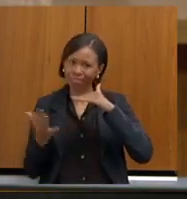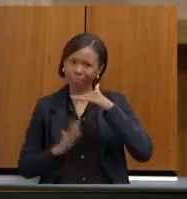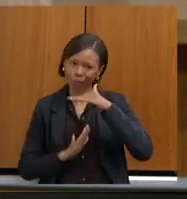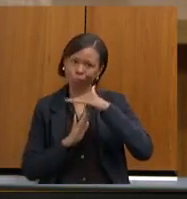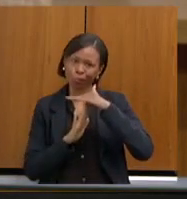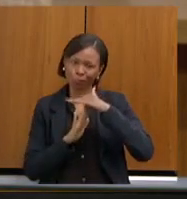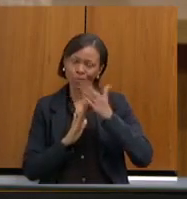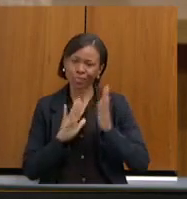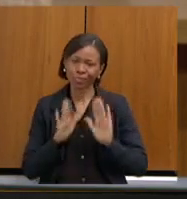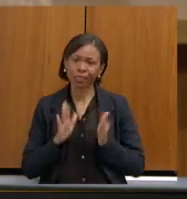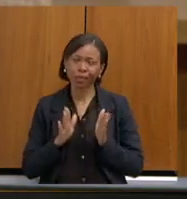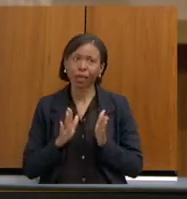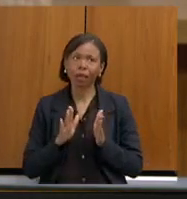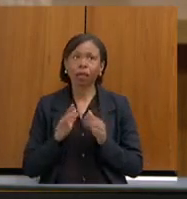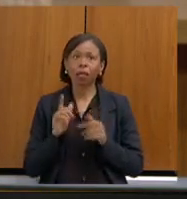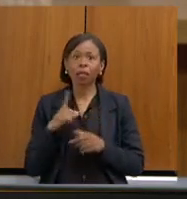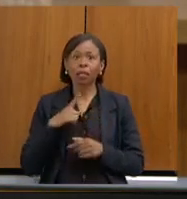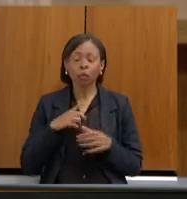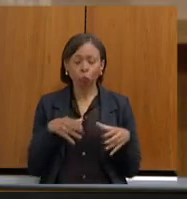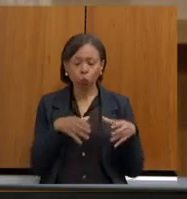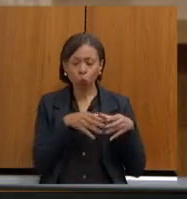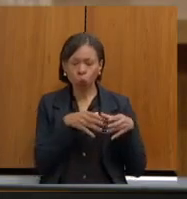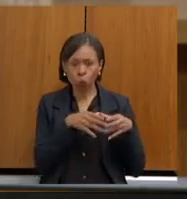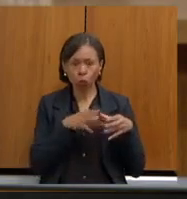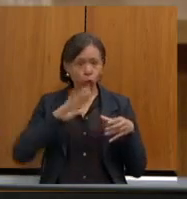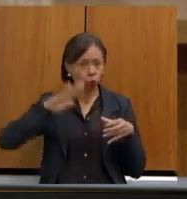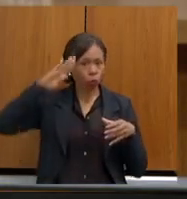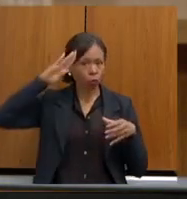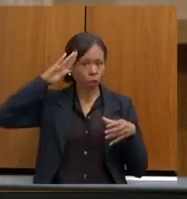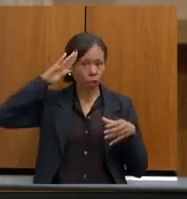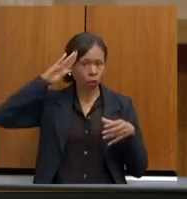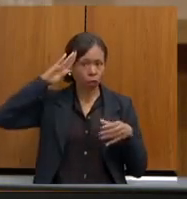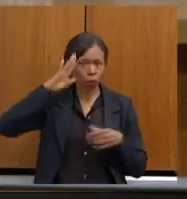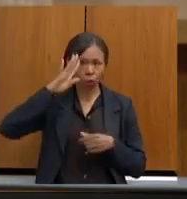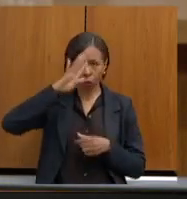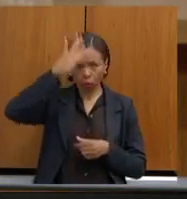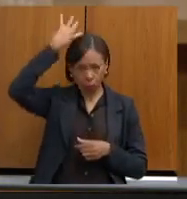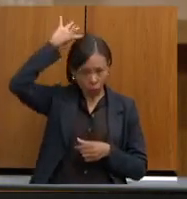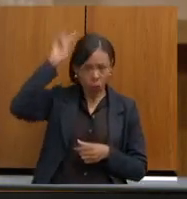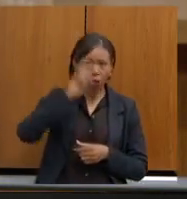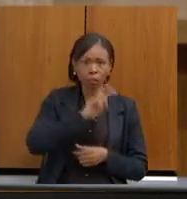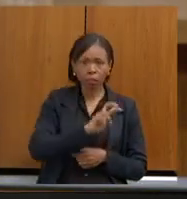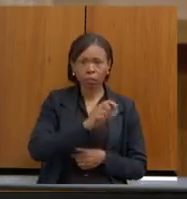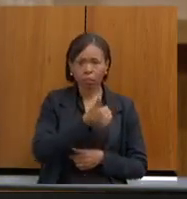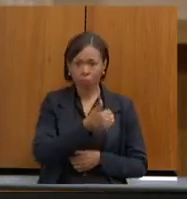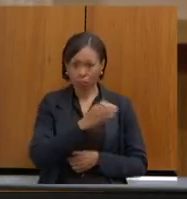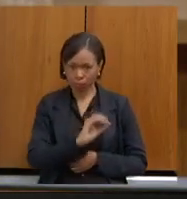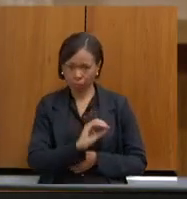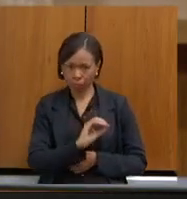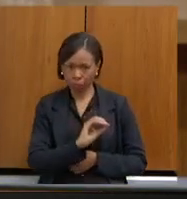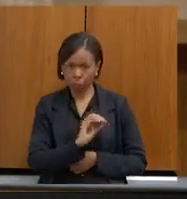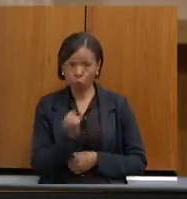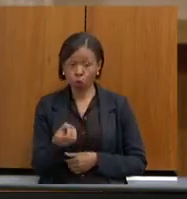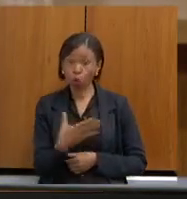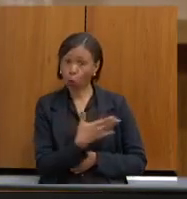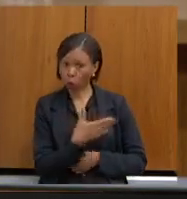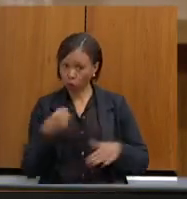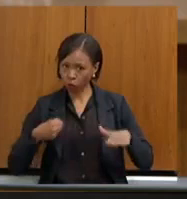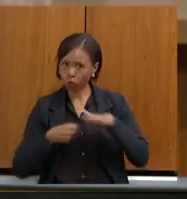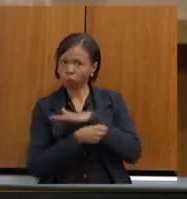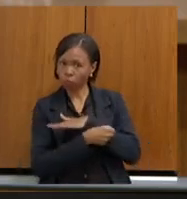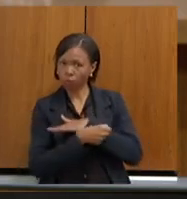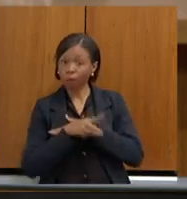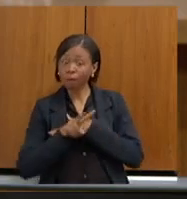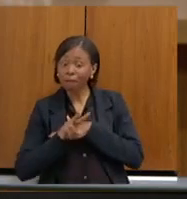a nós temos uma turma de soldados Bombeiros Militares 510 novos bombeiros que